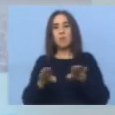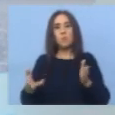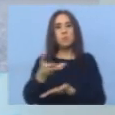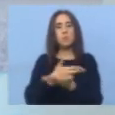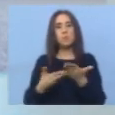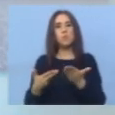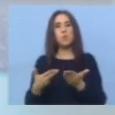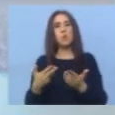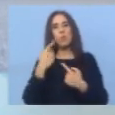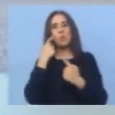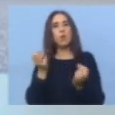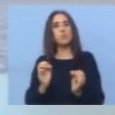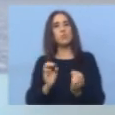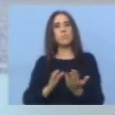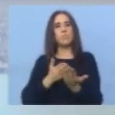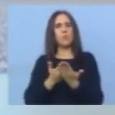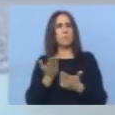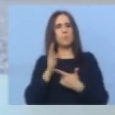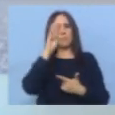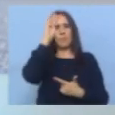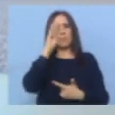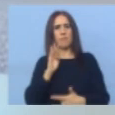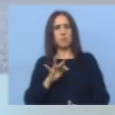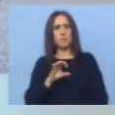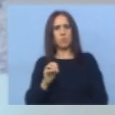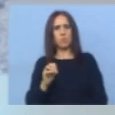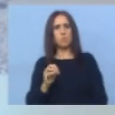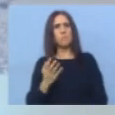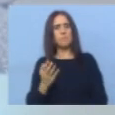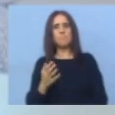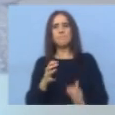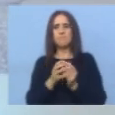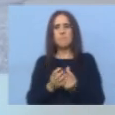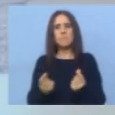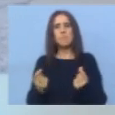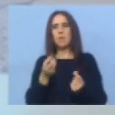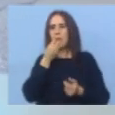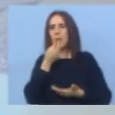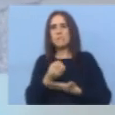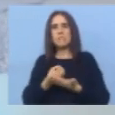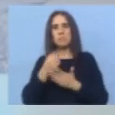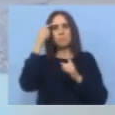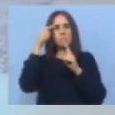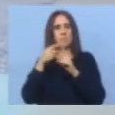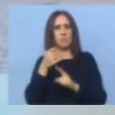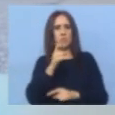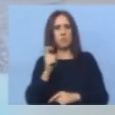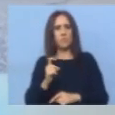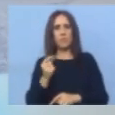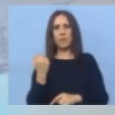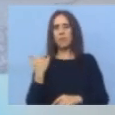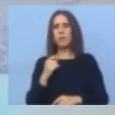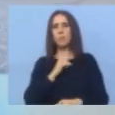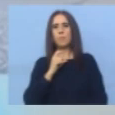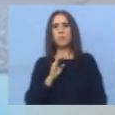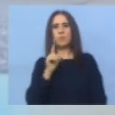negociações estas propostas como esta do Papa Francisco, de rezar e fazer jejum pela paz. Há pouco o Padre Zé Vieira já